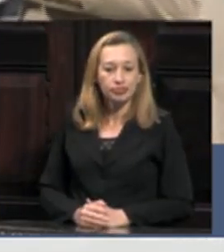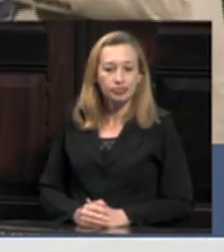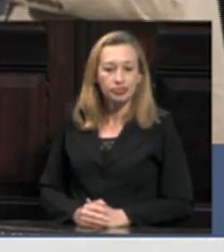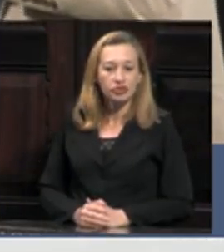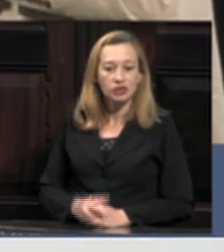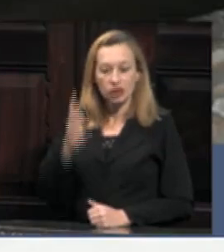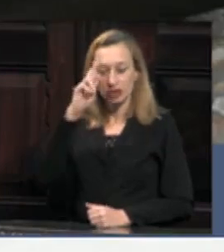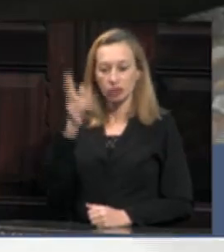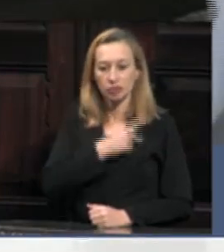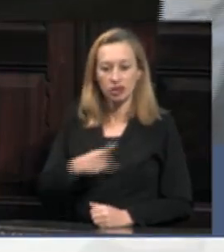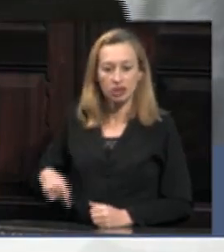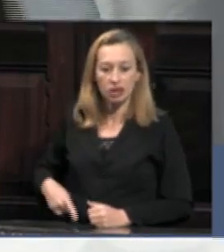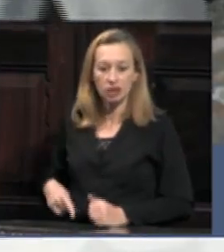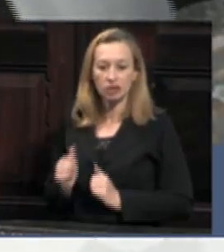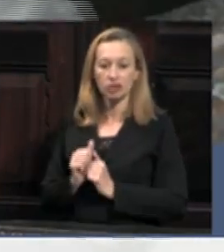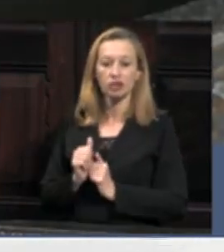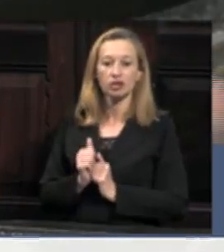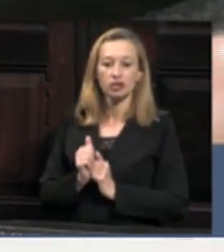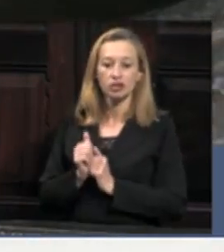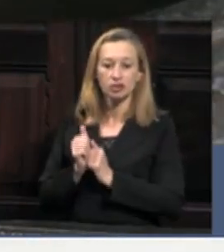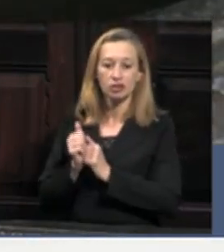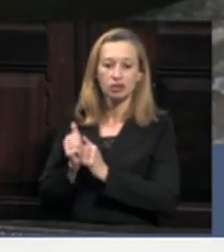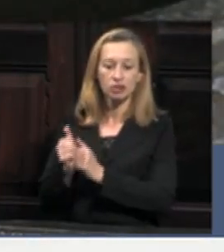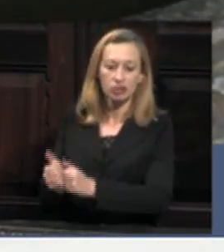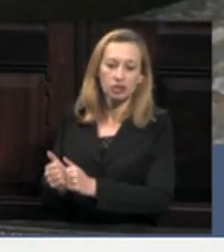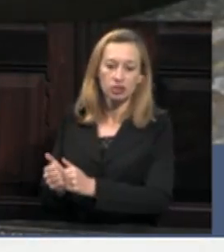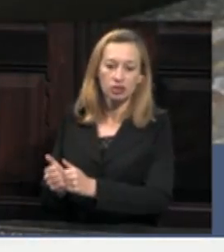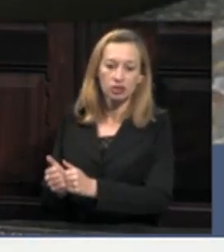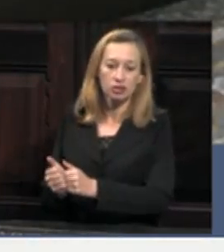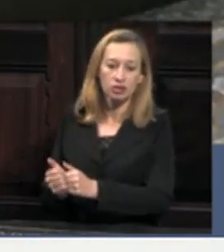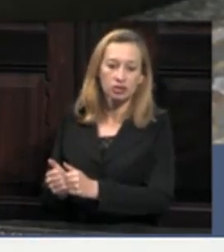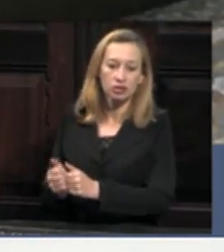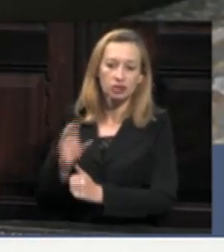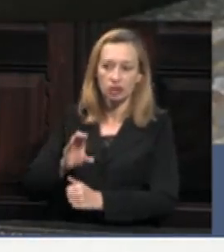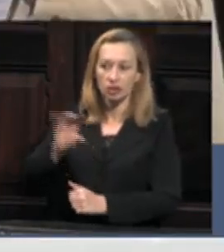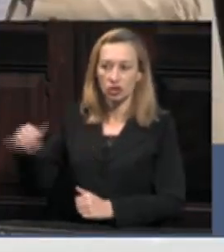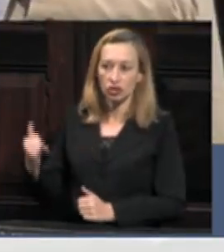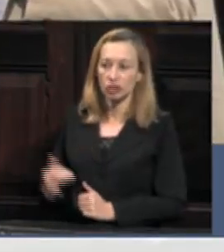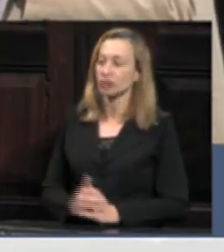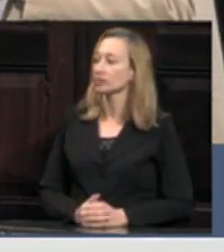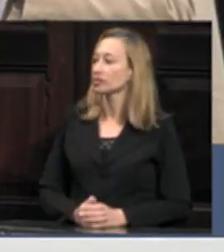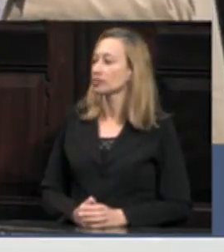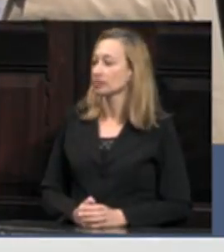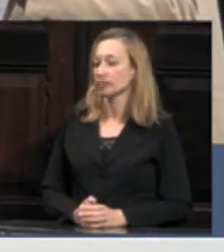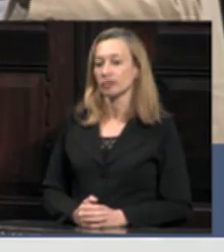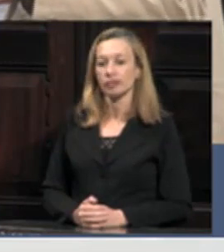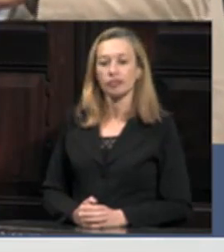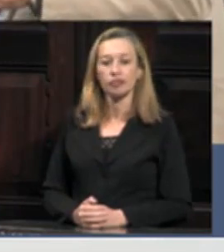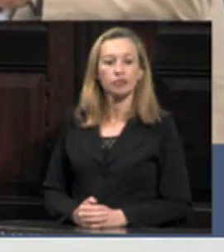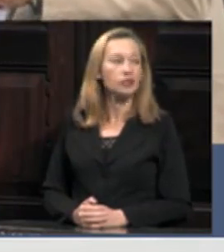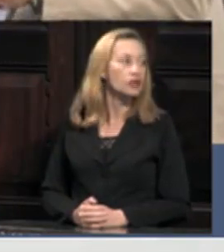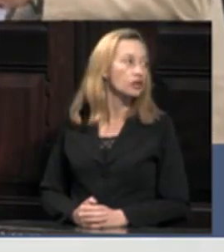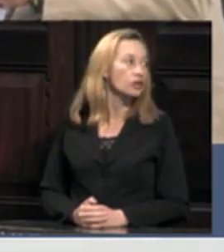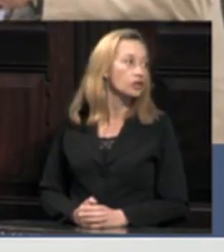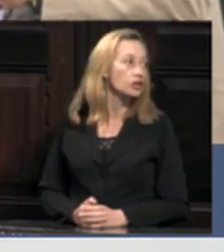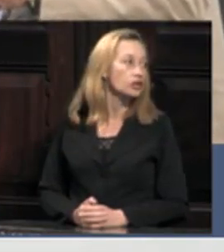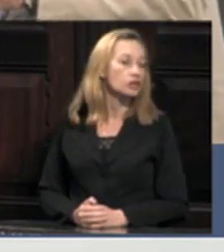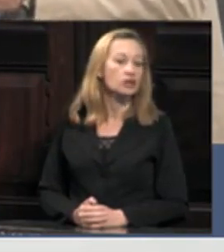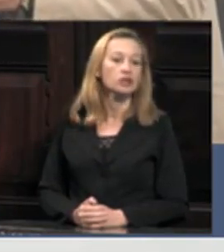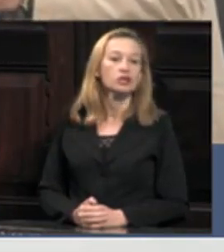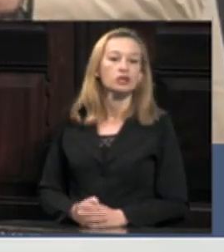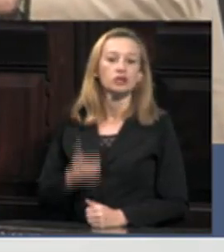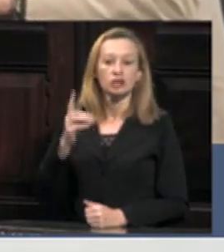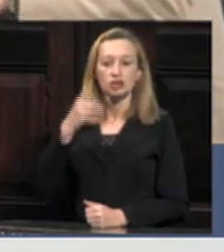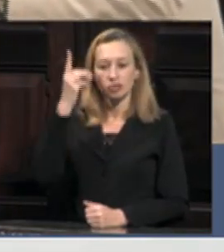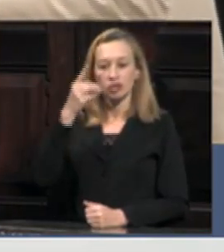Senhor presidente, o parecer da Comissão de Economia acompanha na íntegra a CCJ. Pela Comissão de Tributação, deputado Luiz